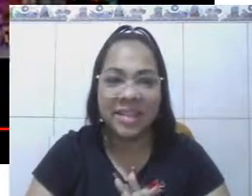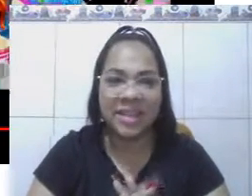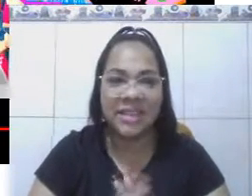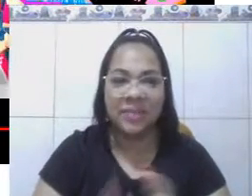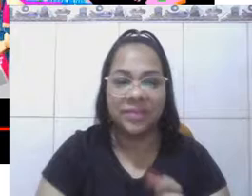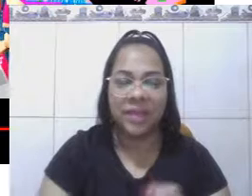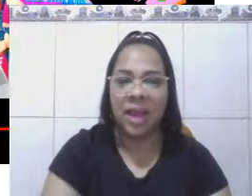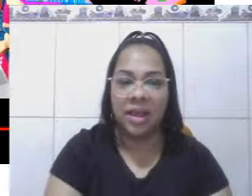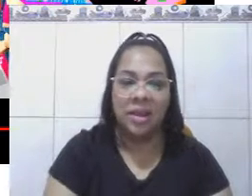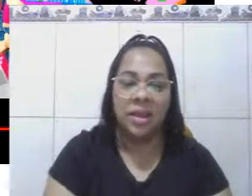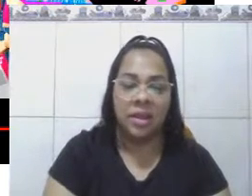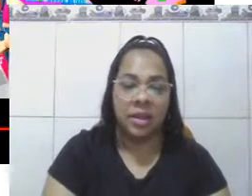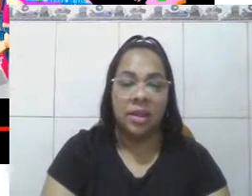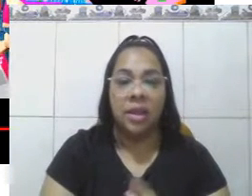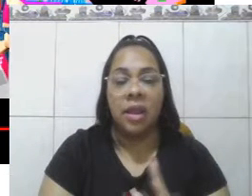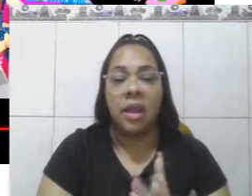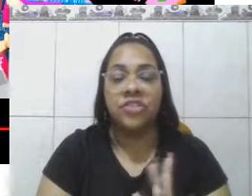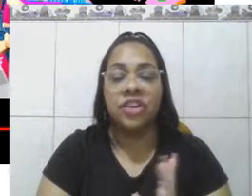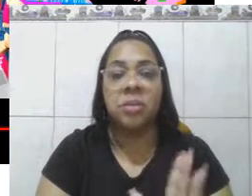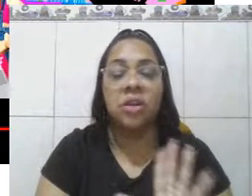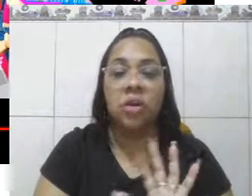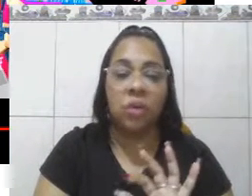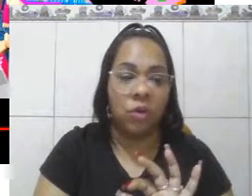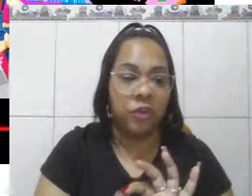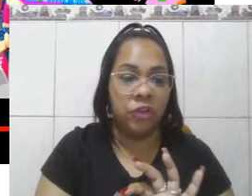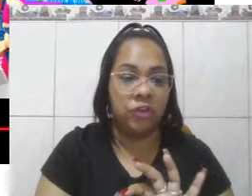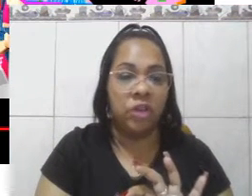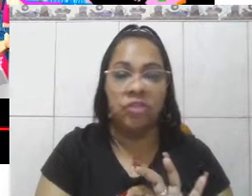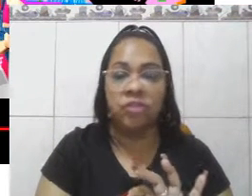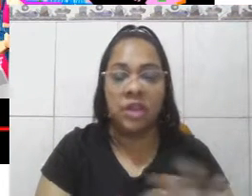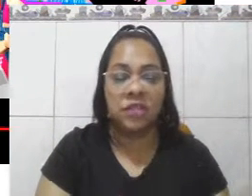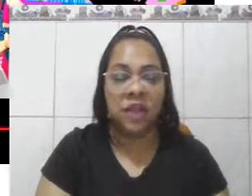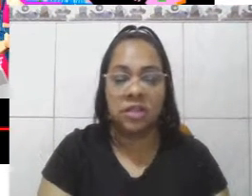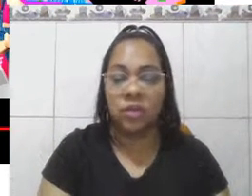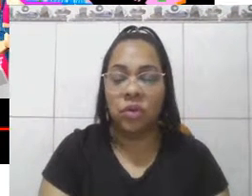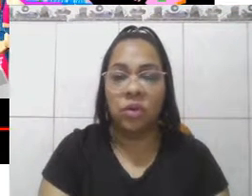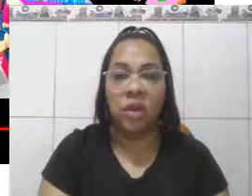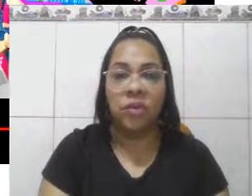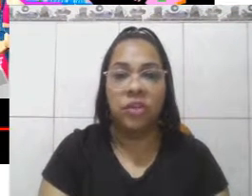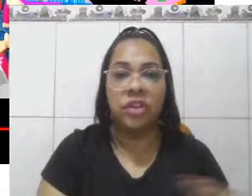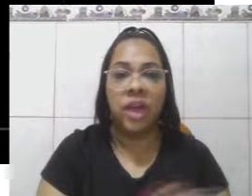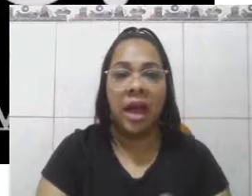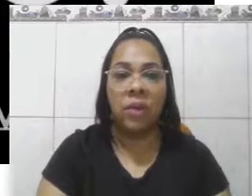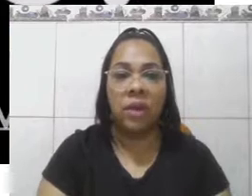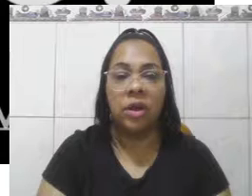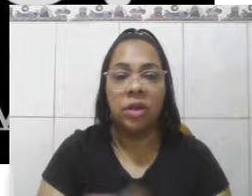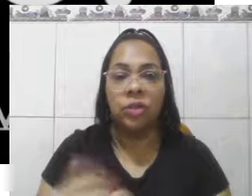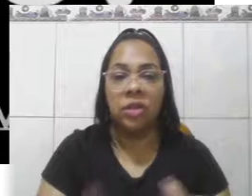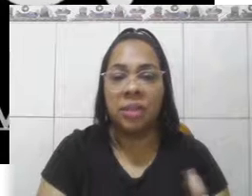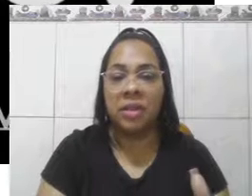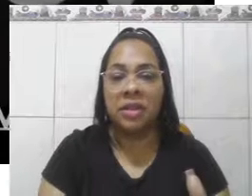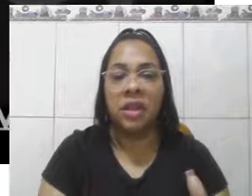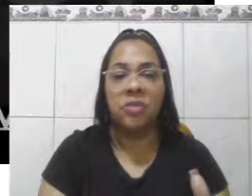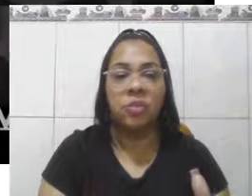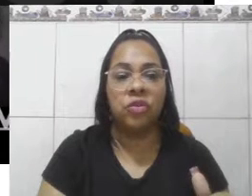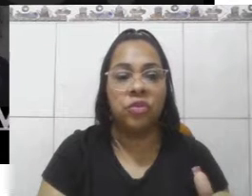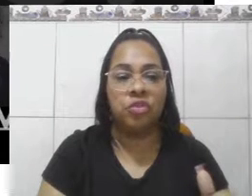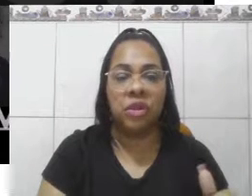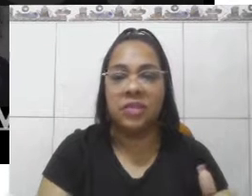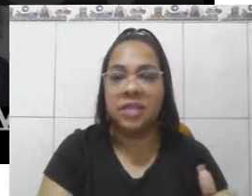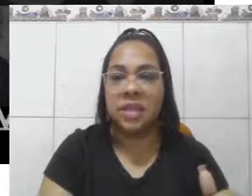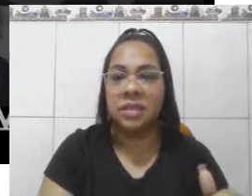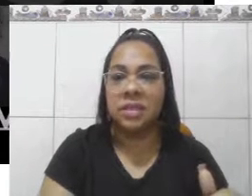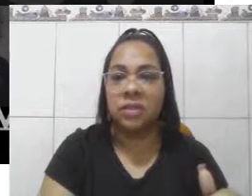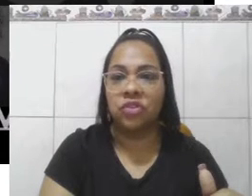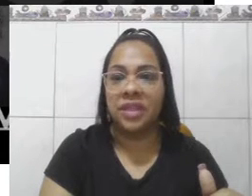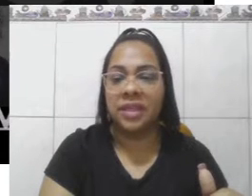Com certeza, tá? A tia Crimilda colocou o vídeo, que eu acho mais fácil colocar o vídeo na aula e mandar o vídeo